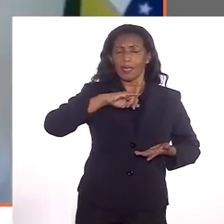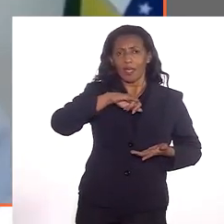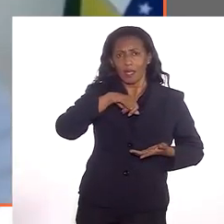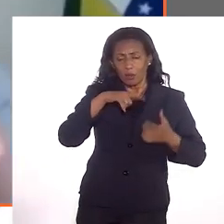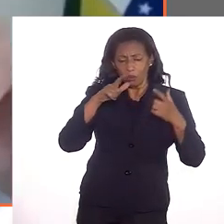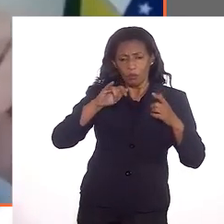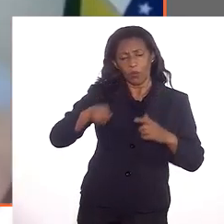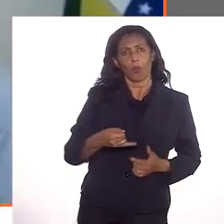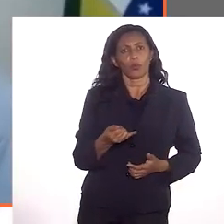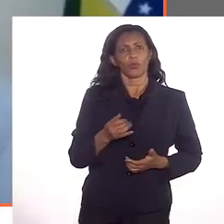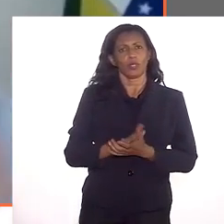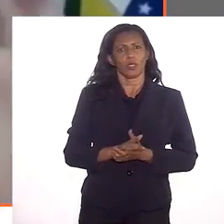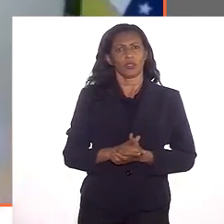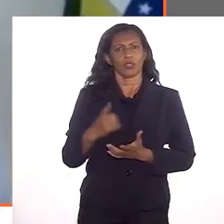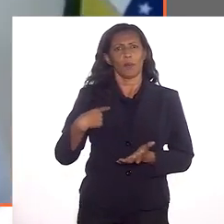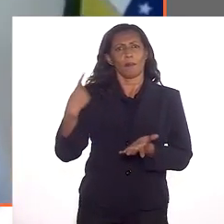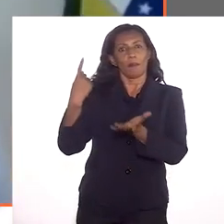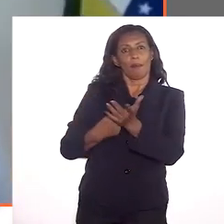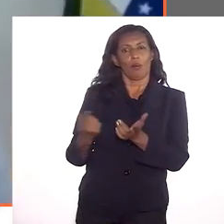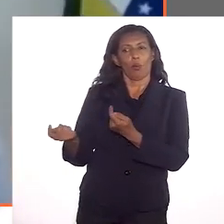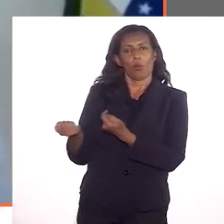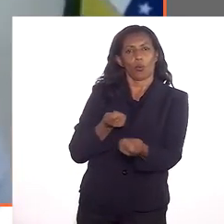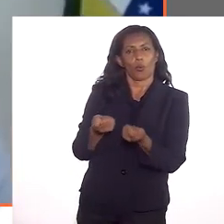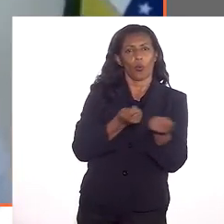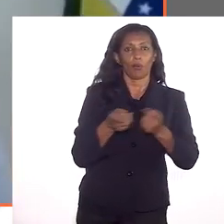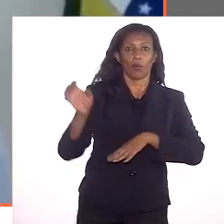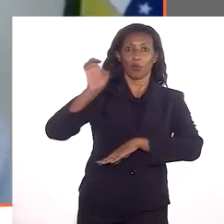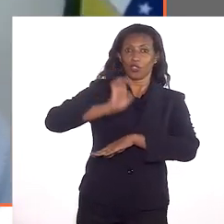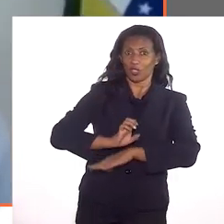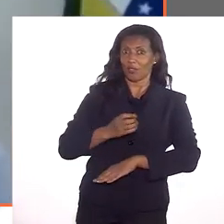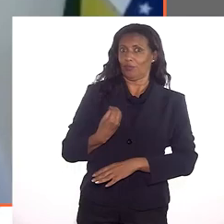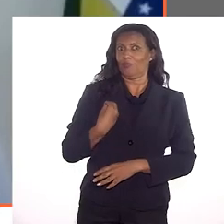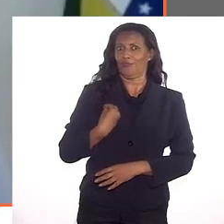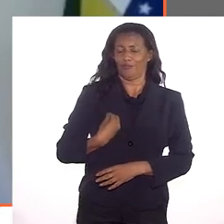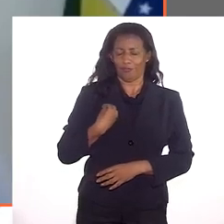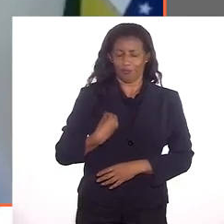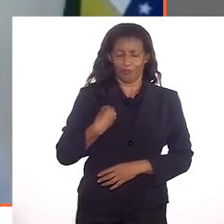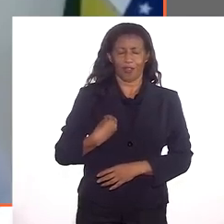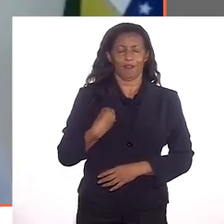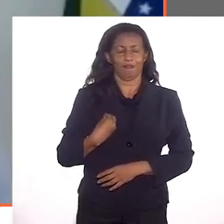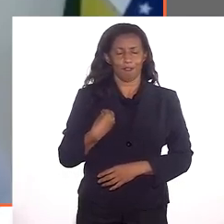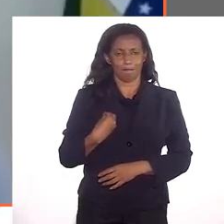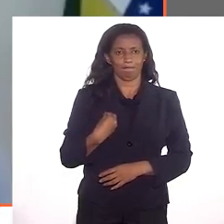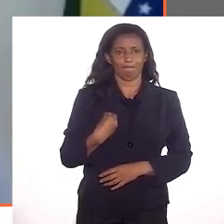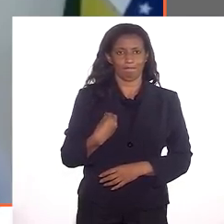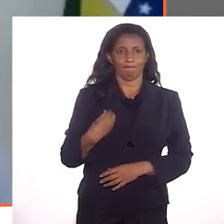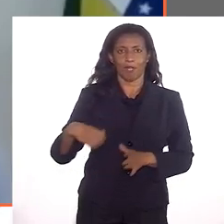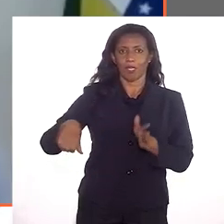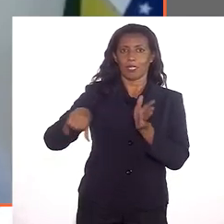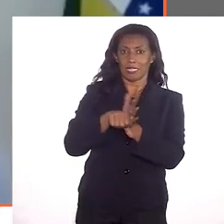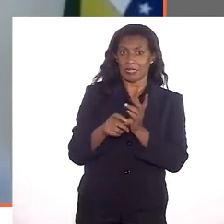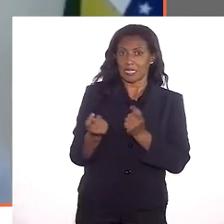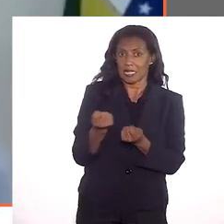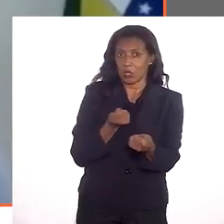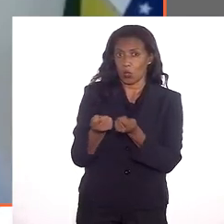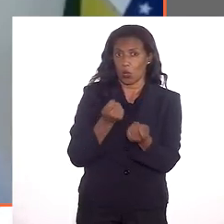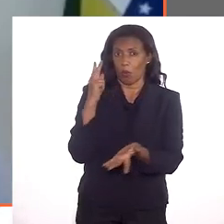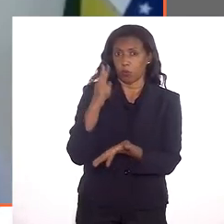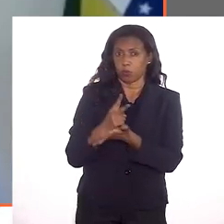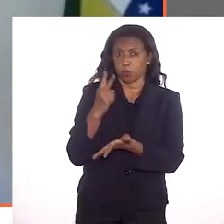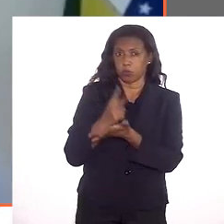possibilidades. E quanto à questão macroeconômica, você tem toda a razão. O Estado do Rio de Janeiro vive o que eu chamo de uma crise